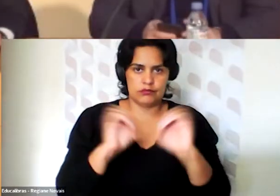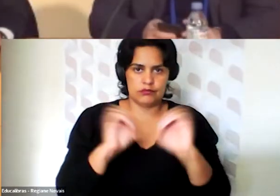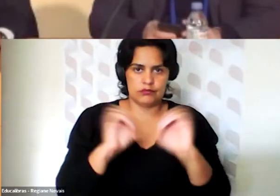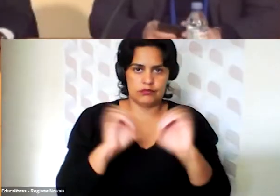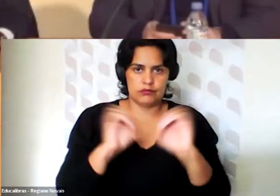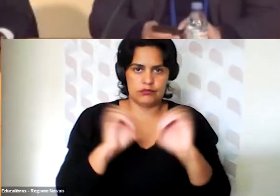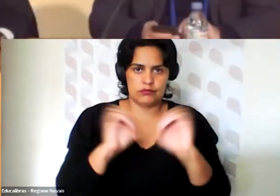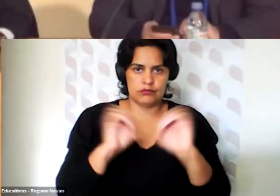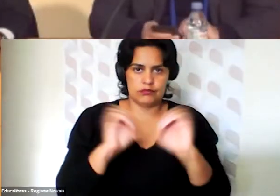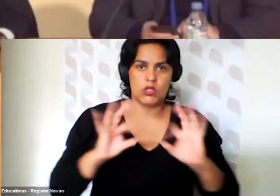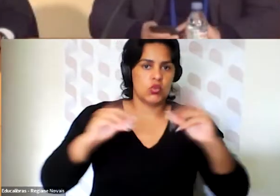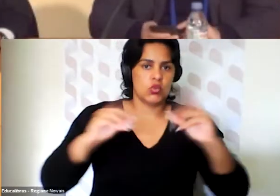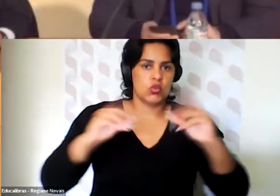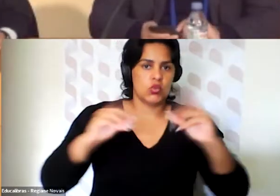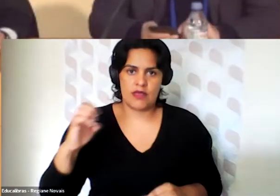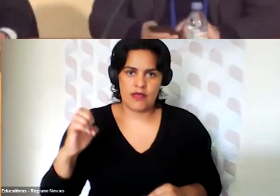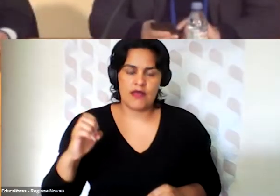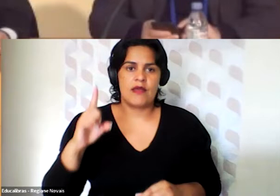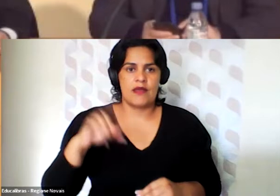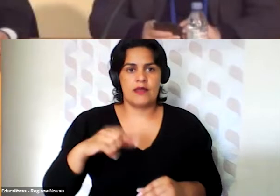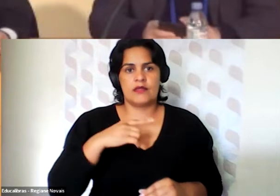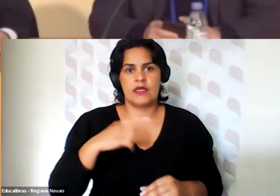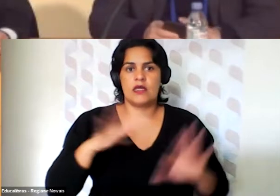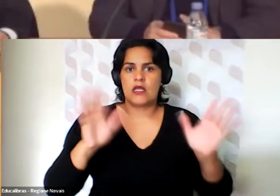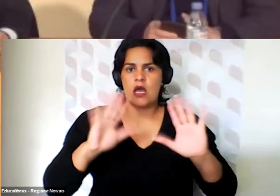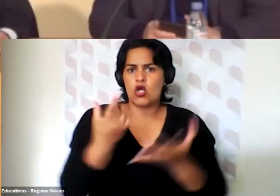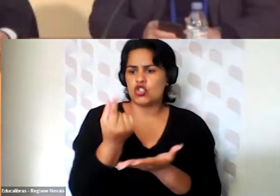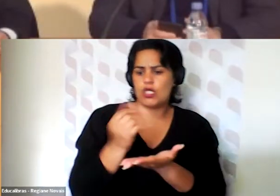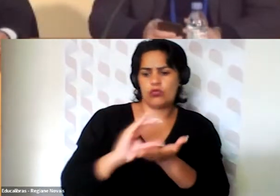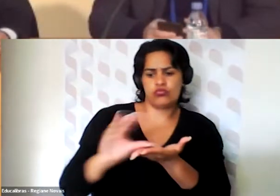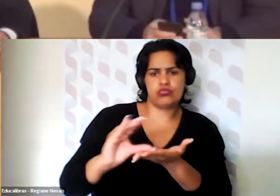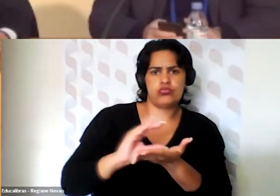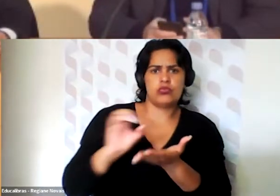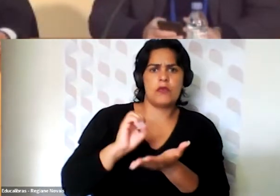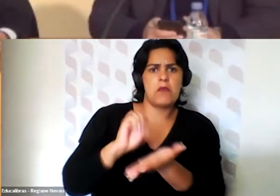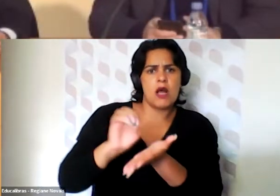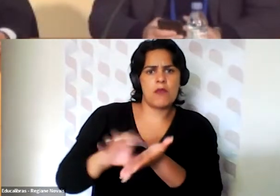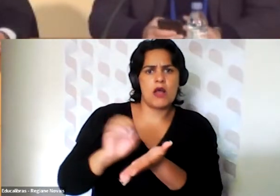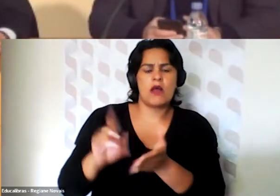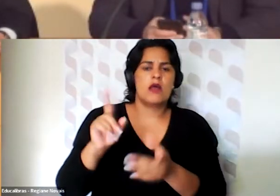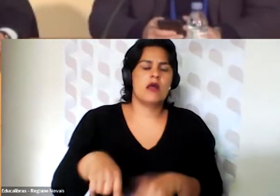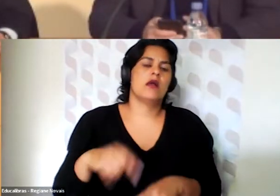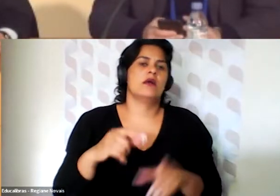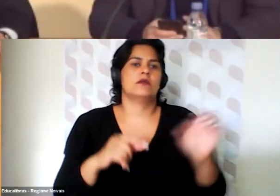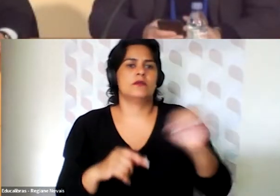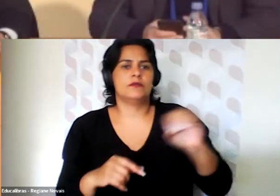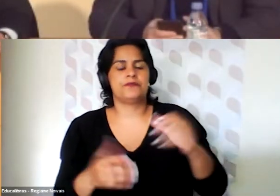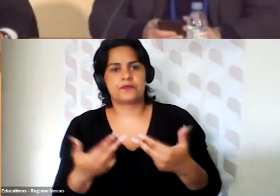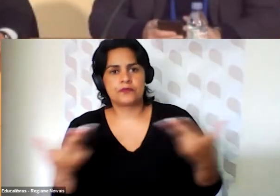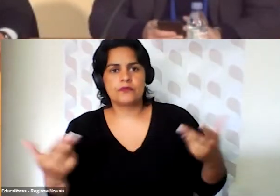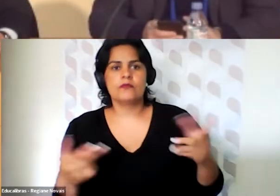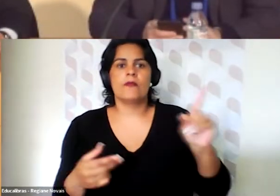risco. Esse risco eu tenho certeza que a gente não correrá no processo de exceção. Depois há uma preocupação